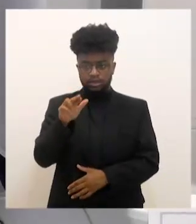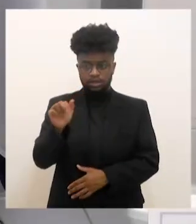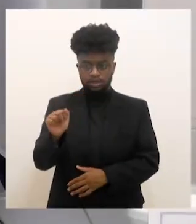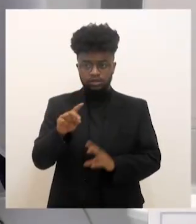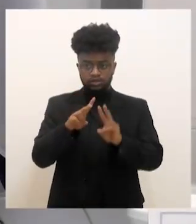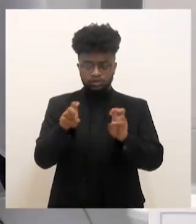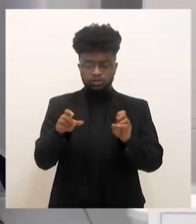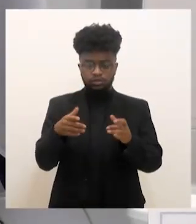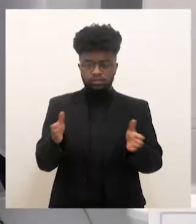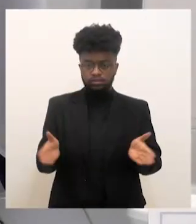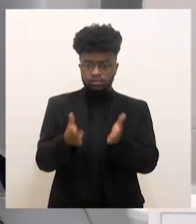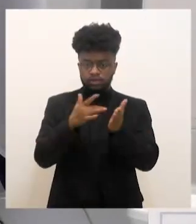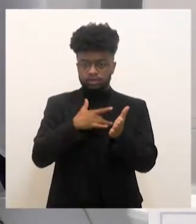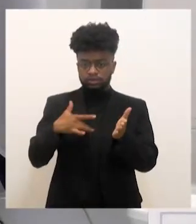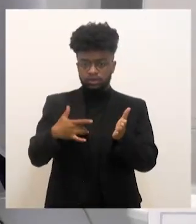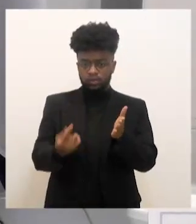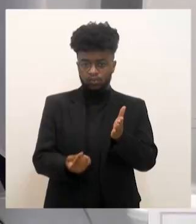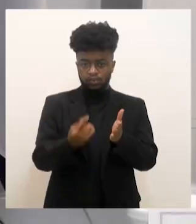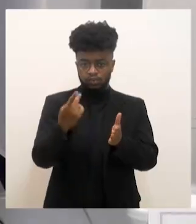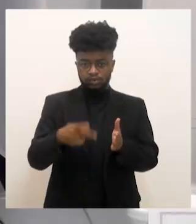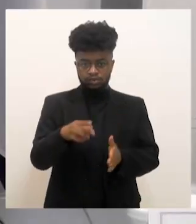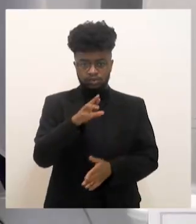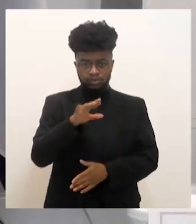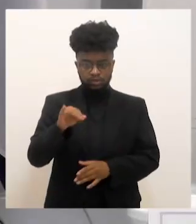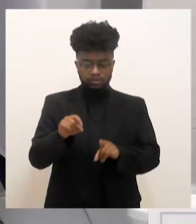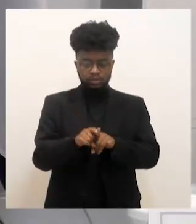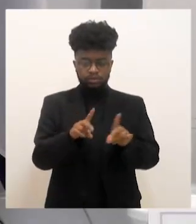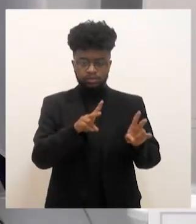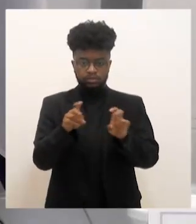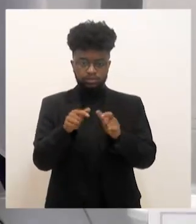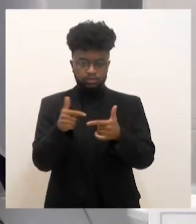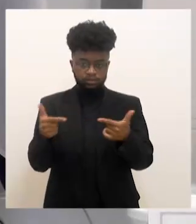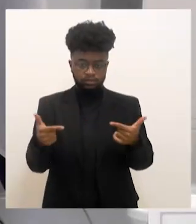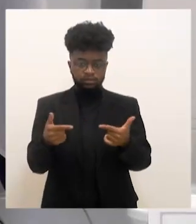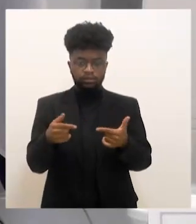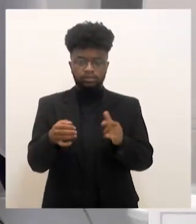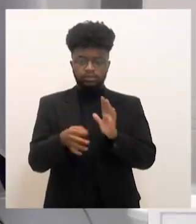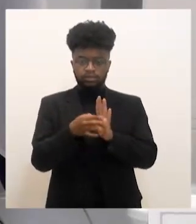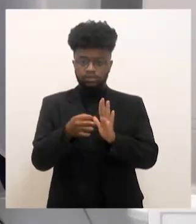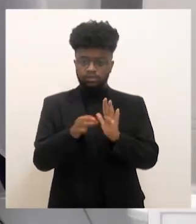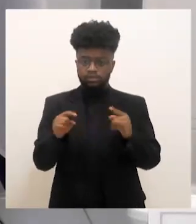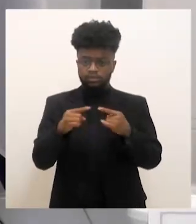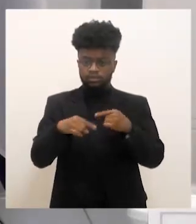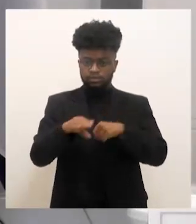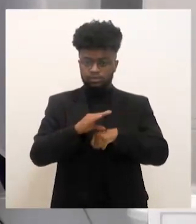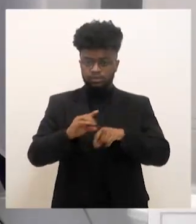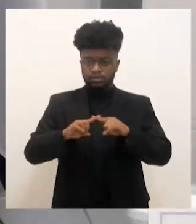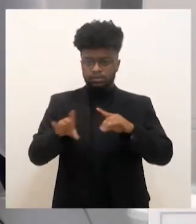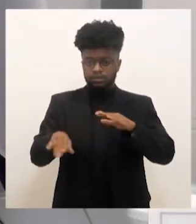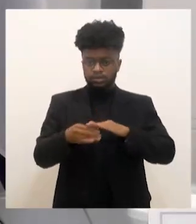Saúde Única do Estado do Rio de Janeiro e dá outras providências. Parecer pela constitucionalidade com emenda. Em discussão. Presidente, era só para corrigir o número,